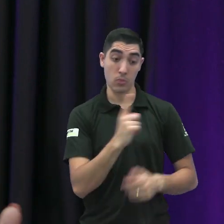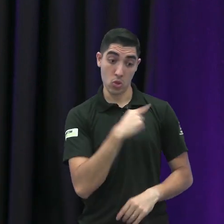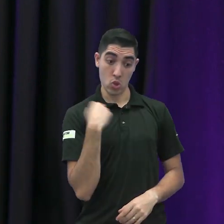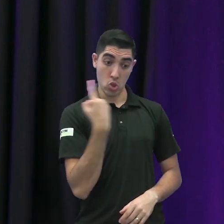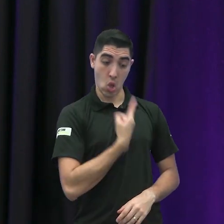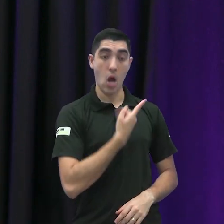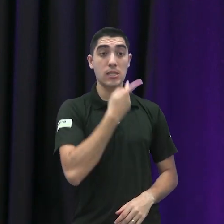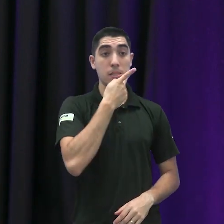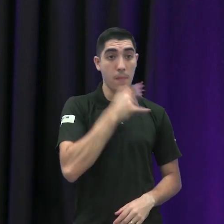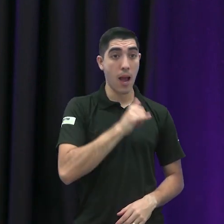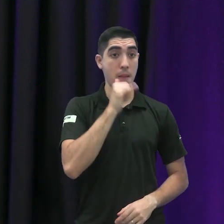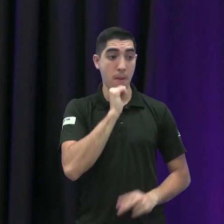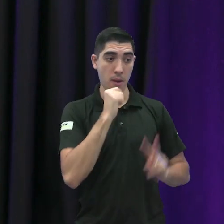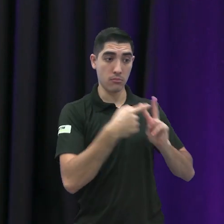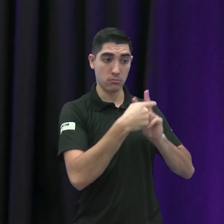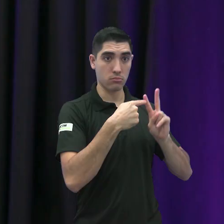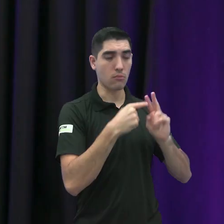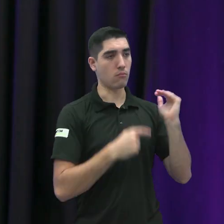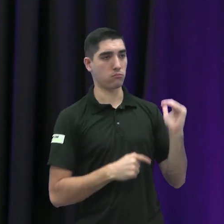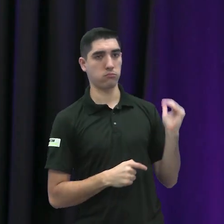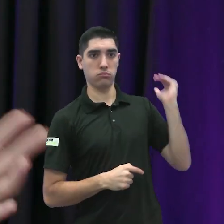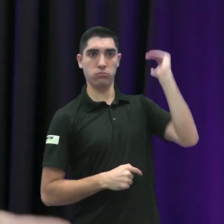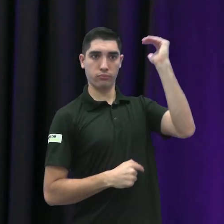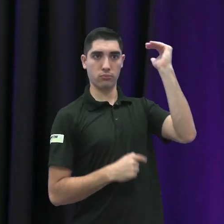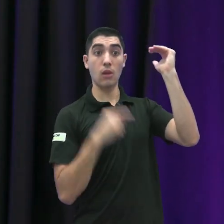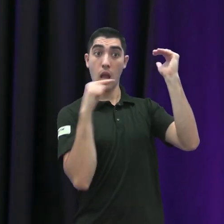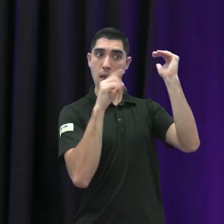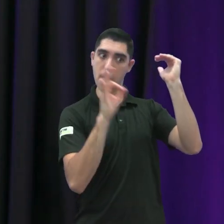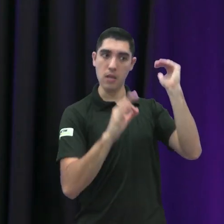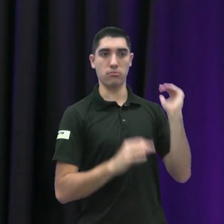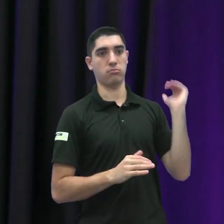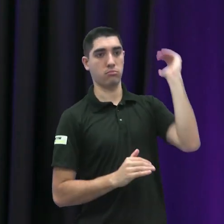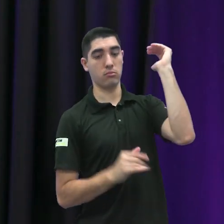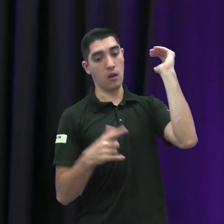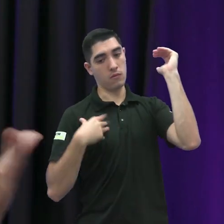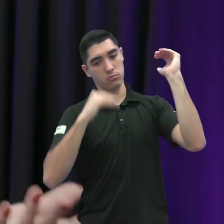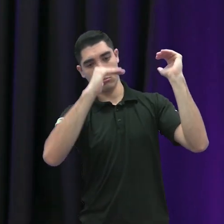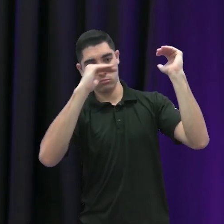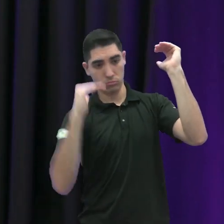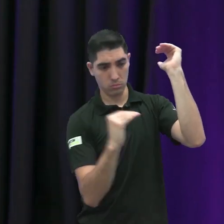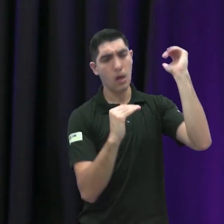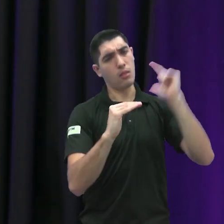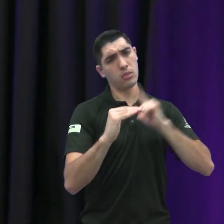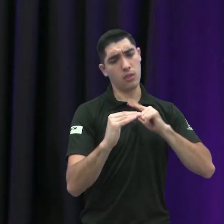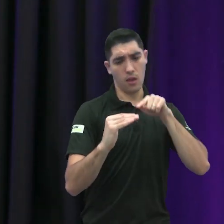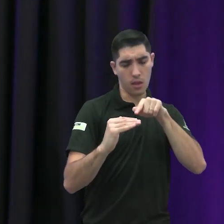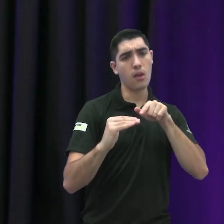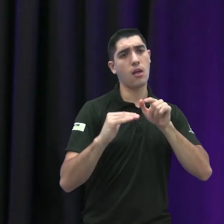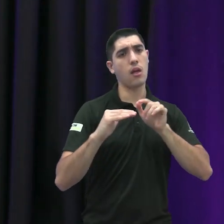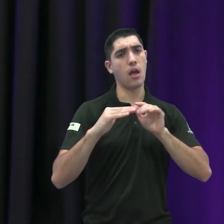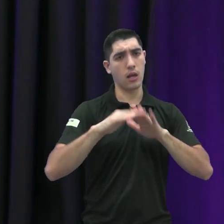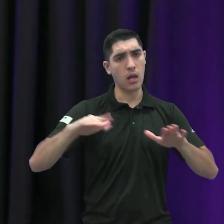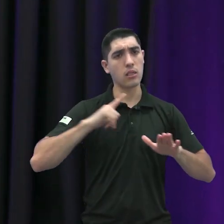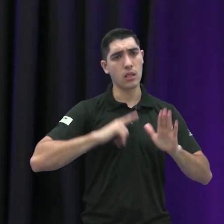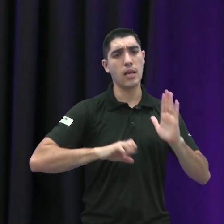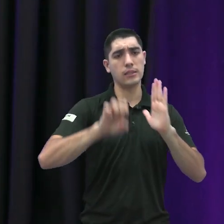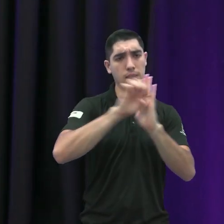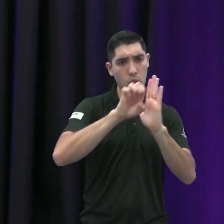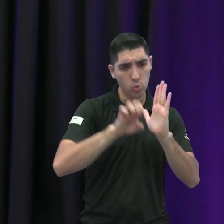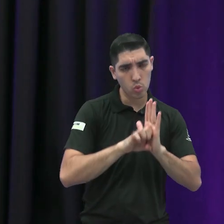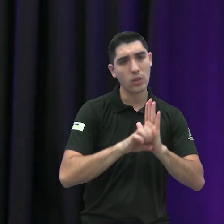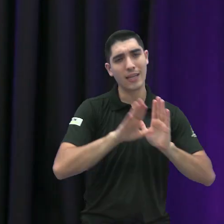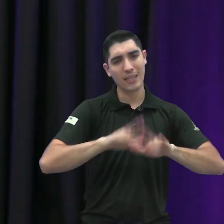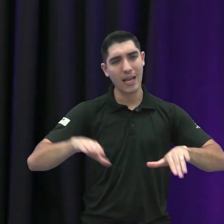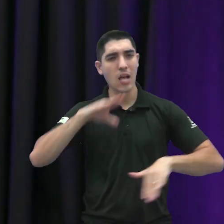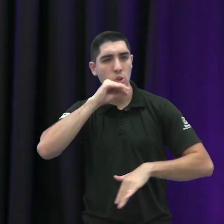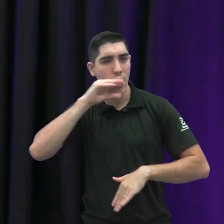que nós, pais, né, os pais são os maiores ali, e tem o Estatuto da Criança e do Adolescente que está aí para dizer